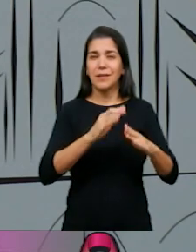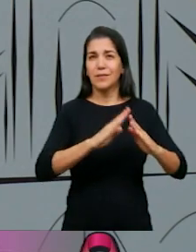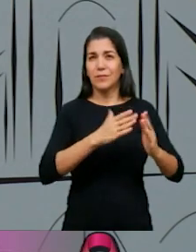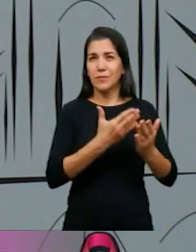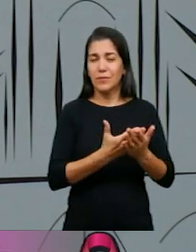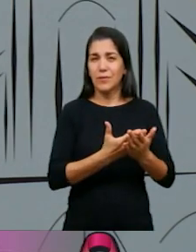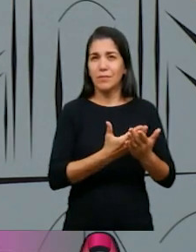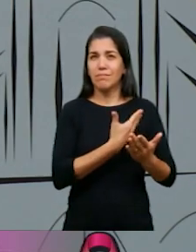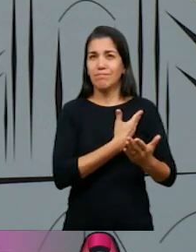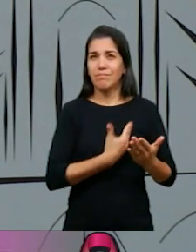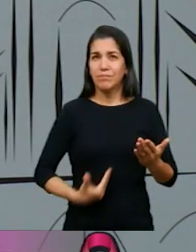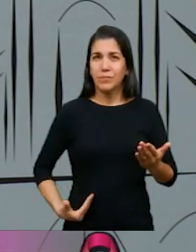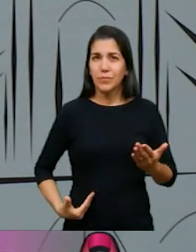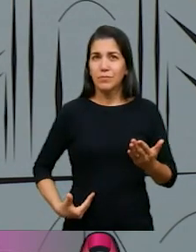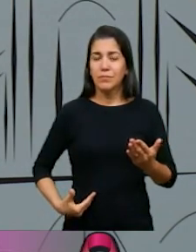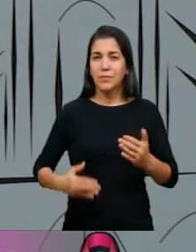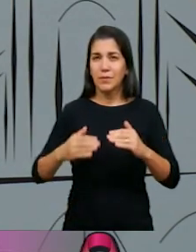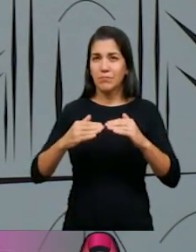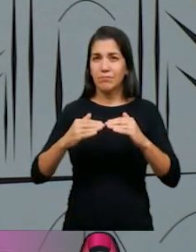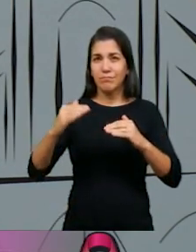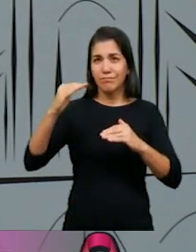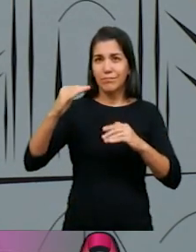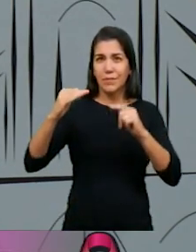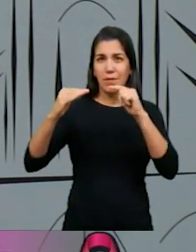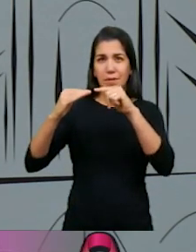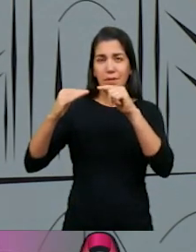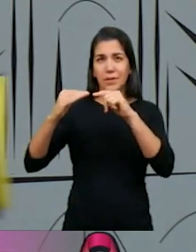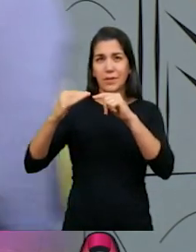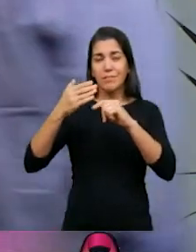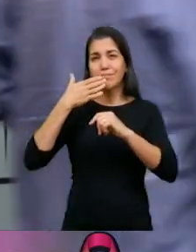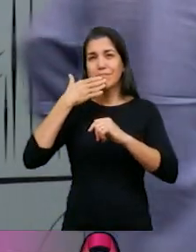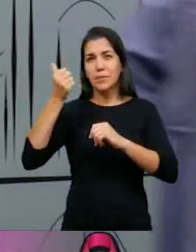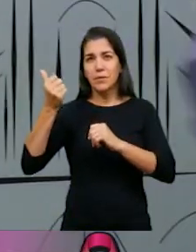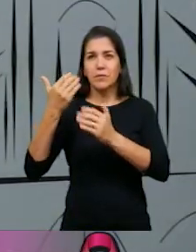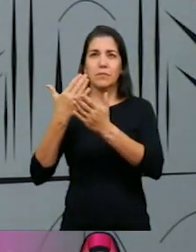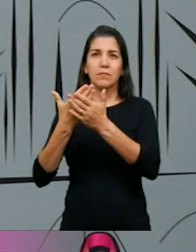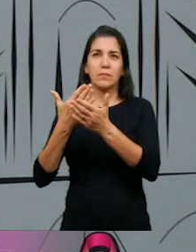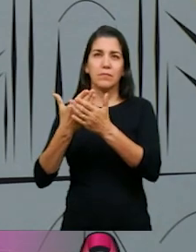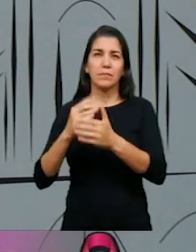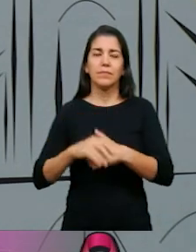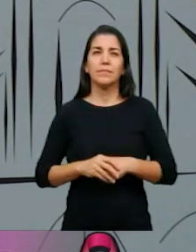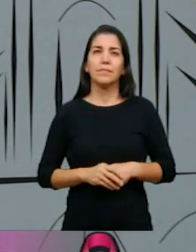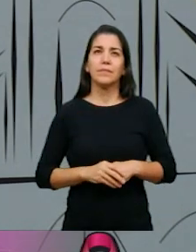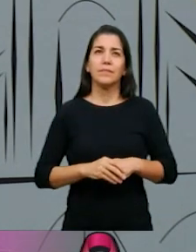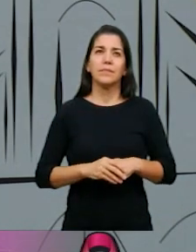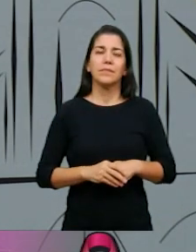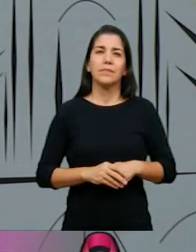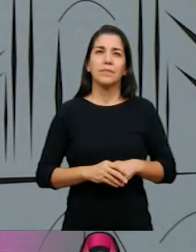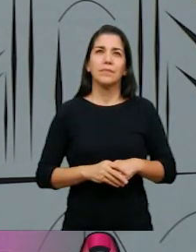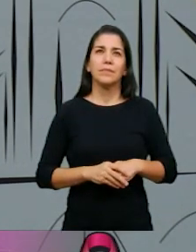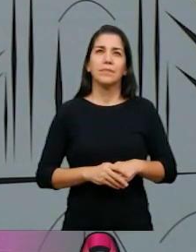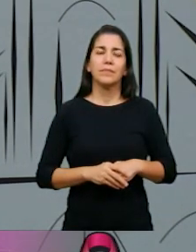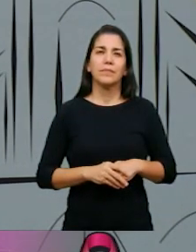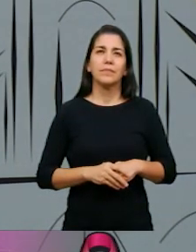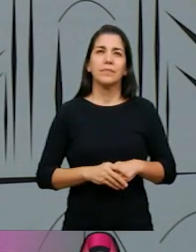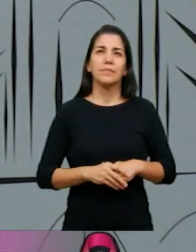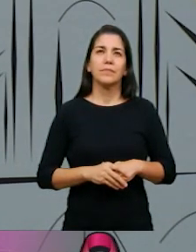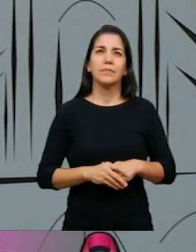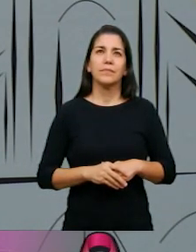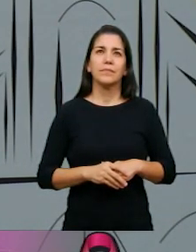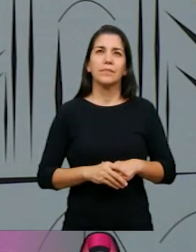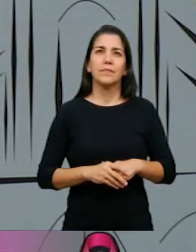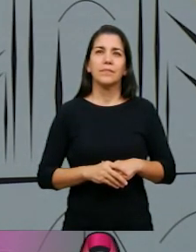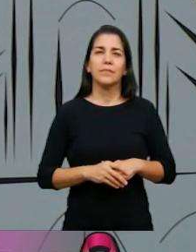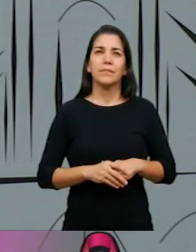nas escolas públicas têm cada vez mais defasagem no conteúdo que é cobrado do Enem, mas também